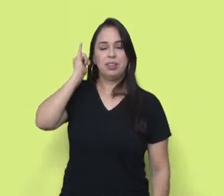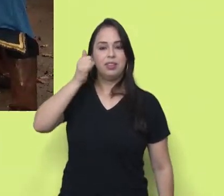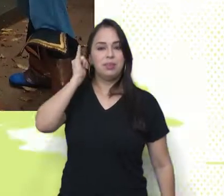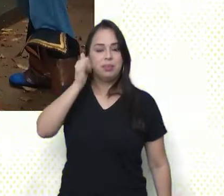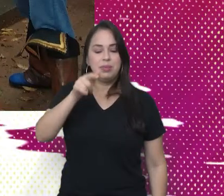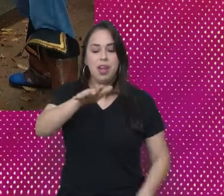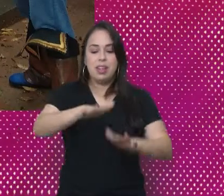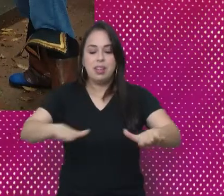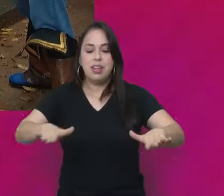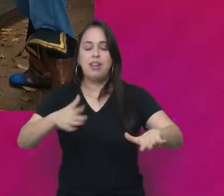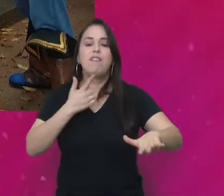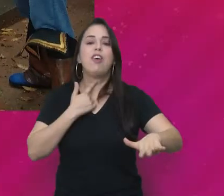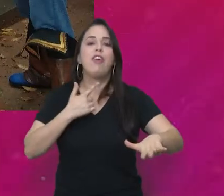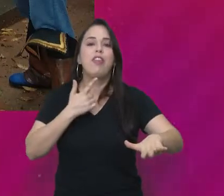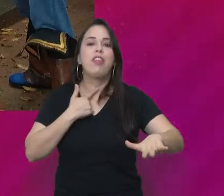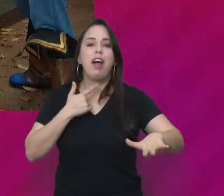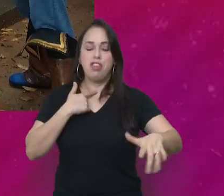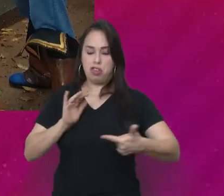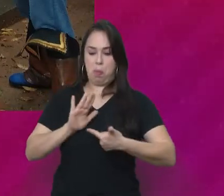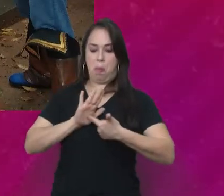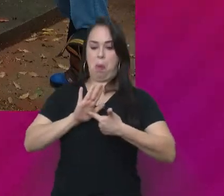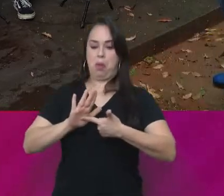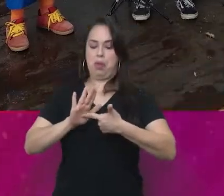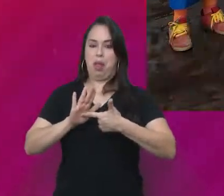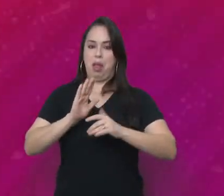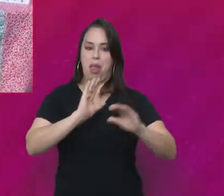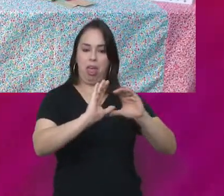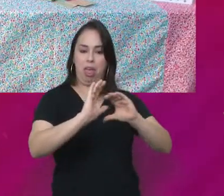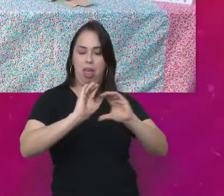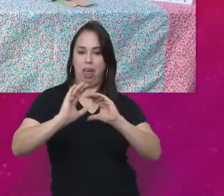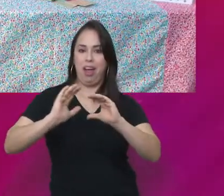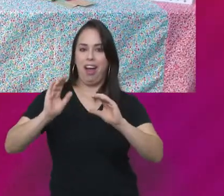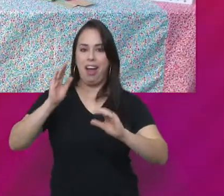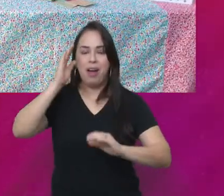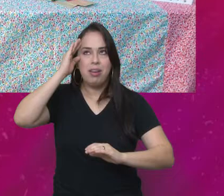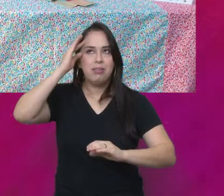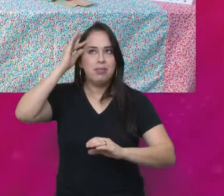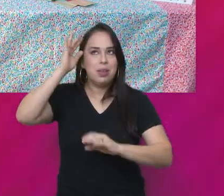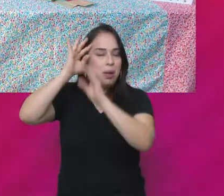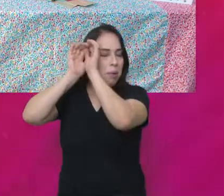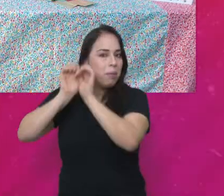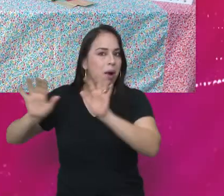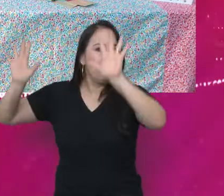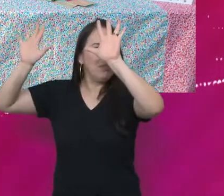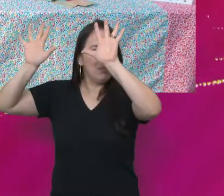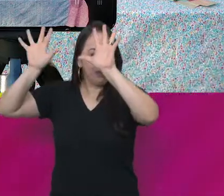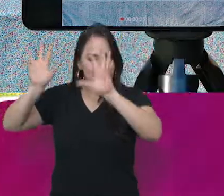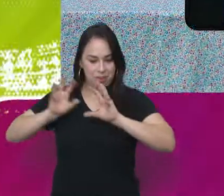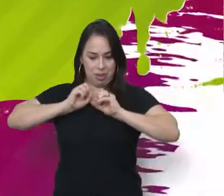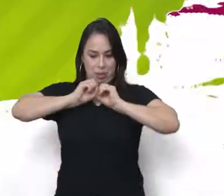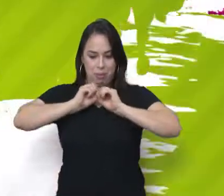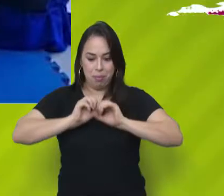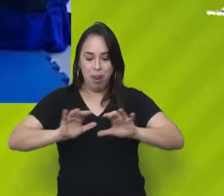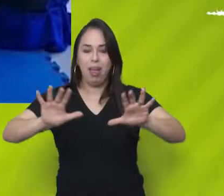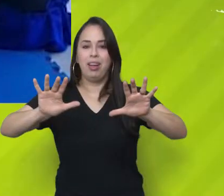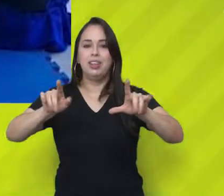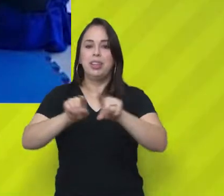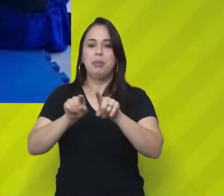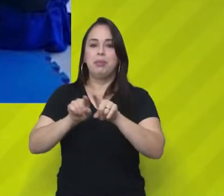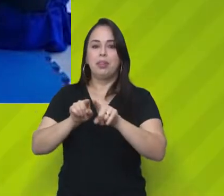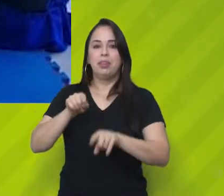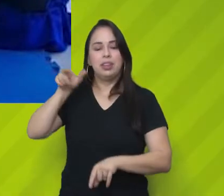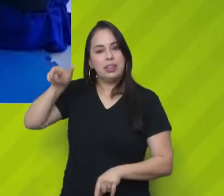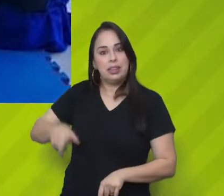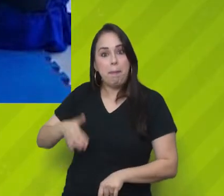aumenta a vontade da criança de se expressar e comunicar seus pensamentos e sentimentos. Para saber mais sobre os projetos do contador de